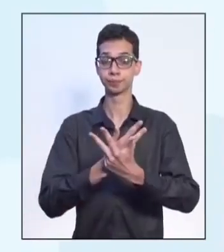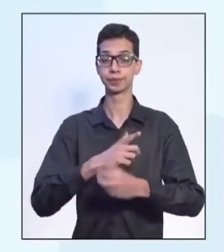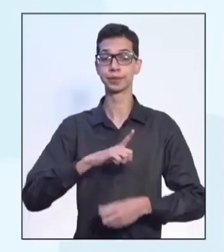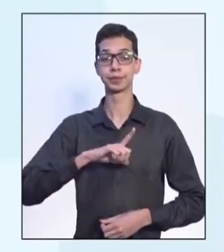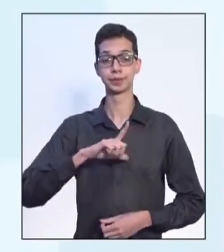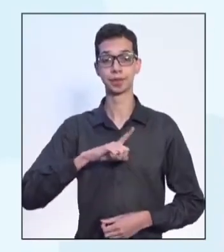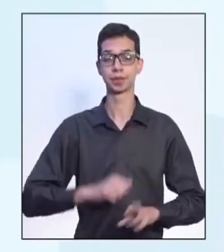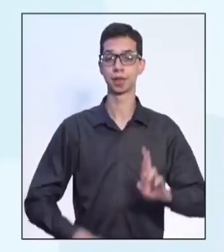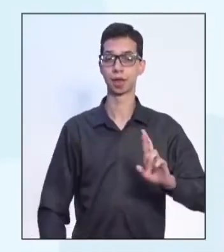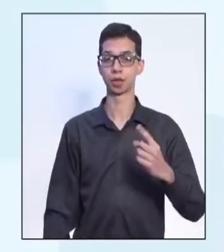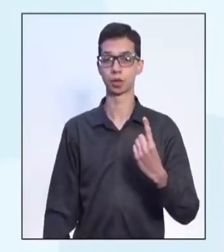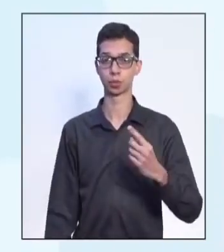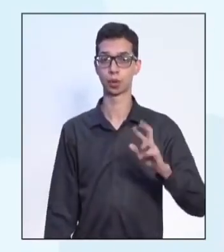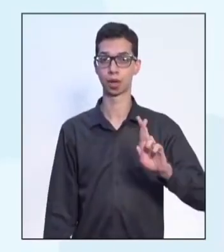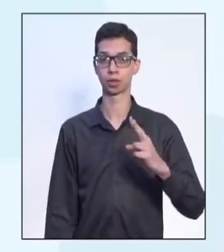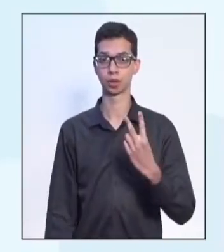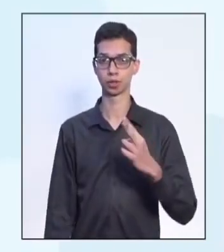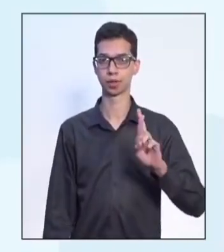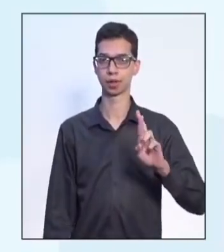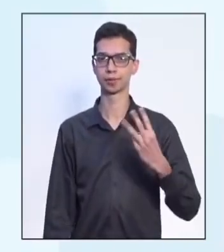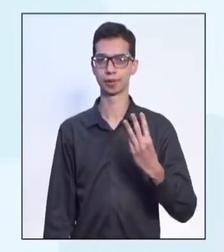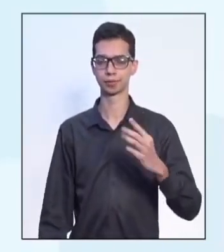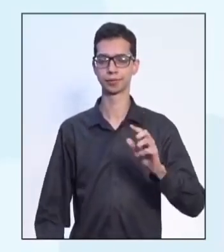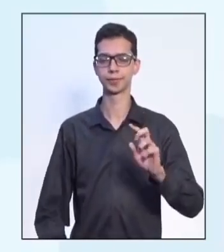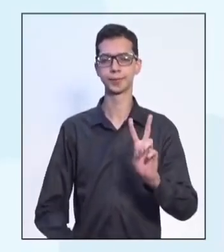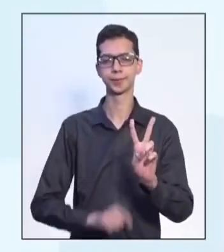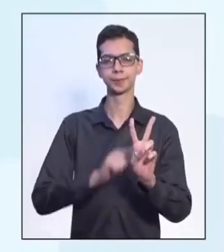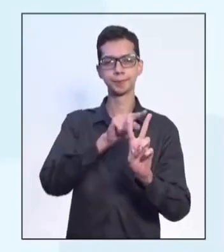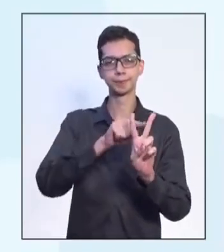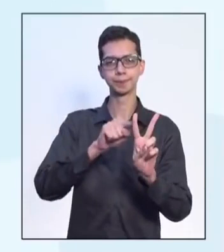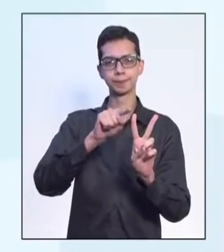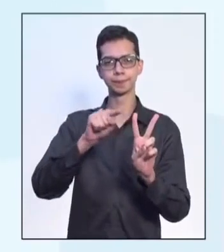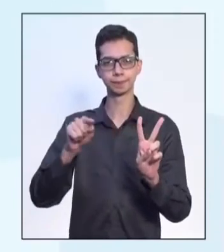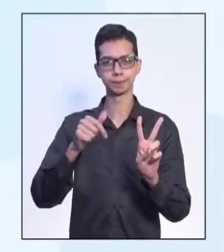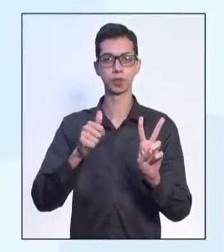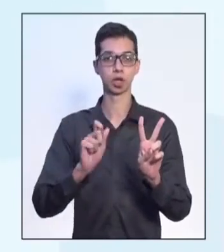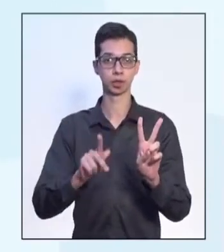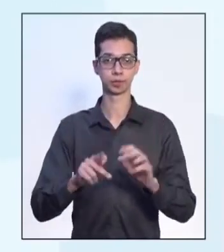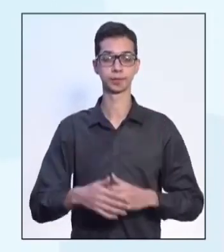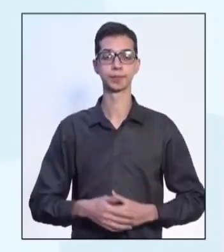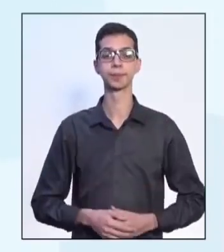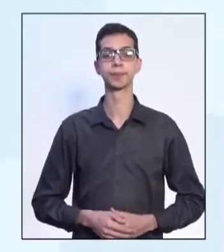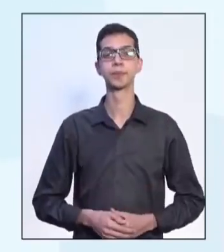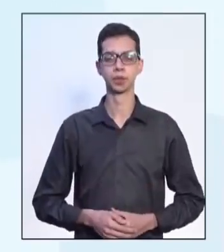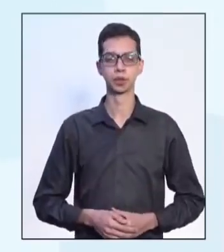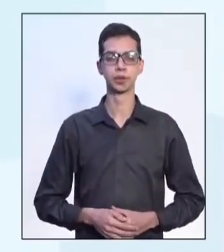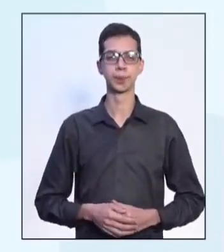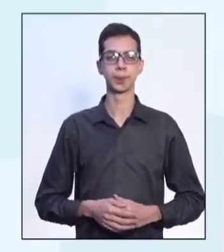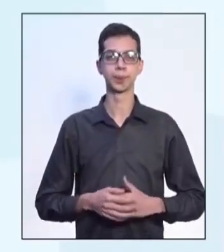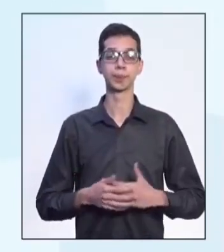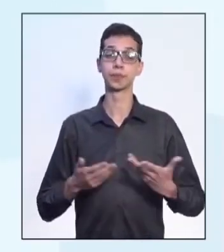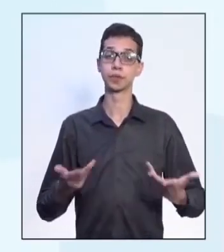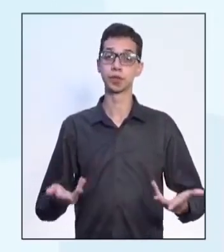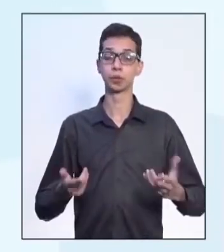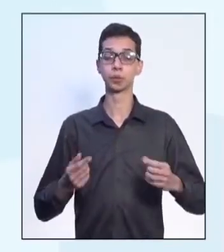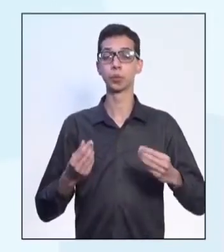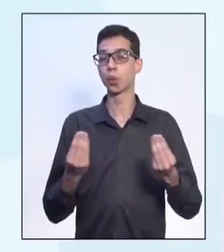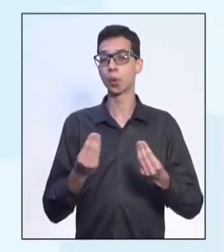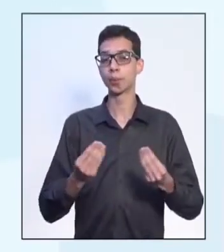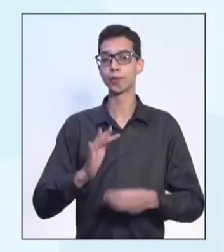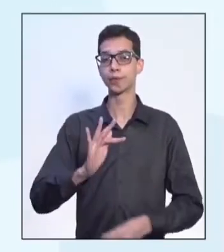R1, R2 e R3. Muito bem, a sua forma fatorada, então, será